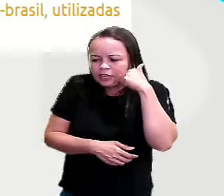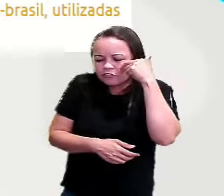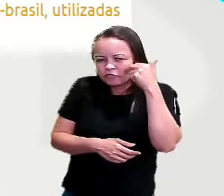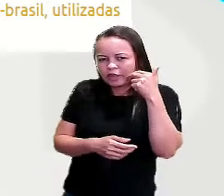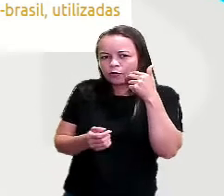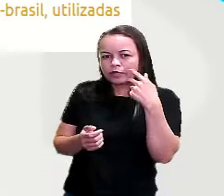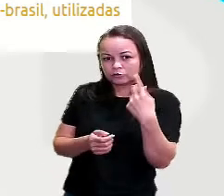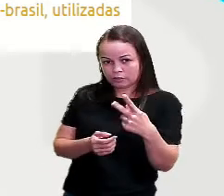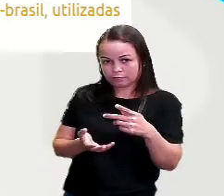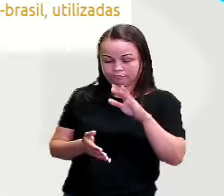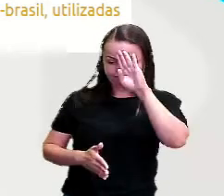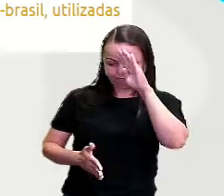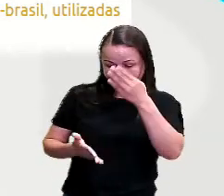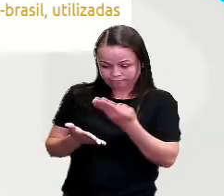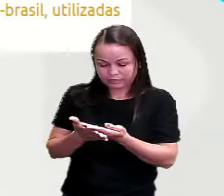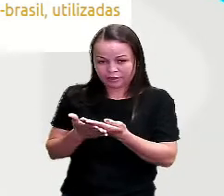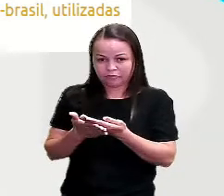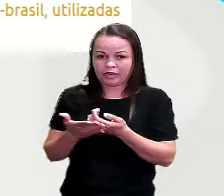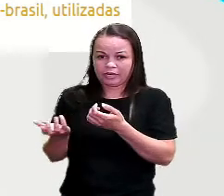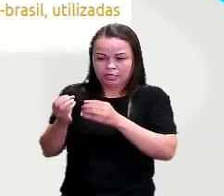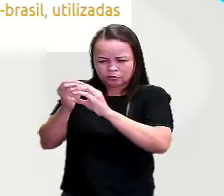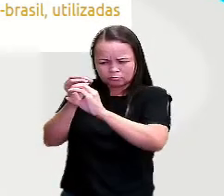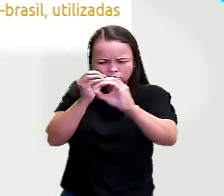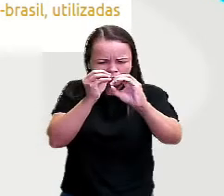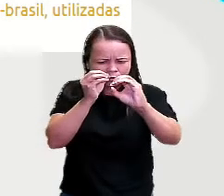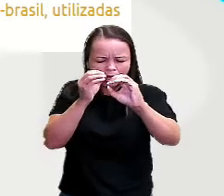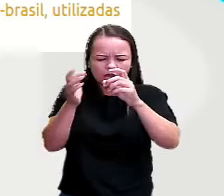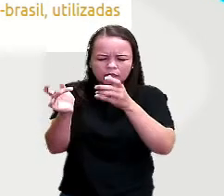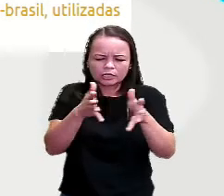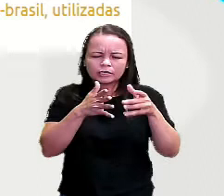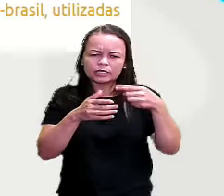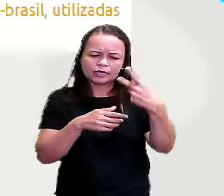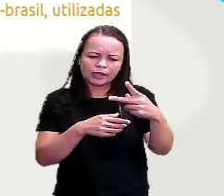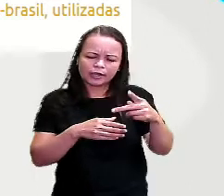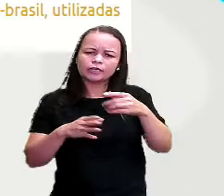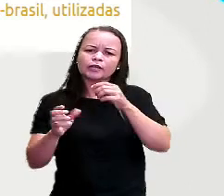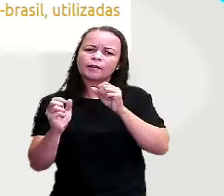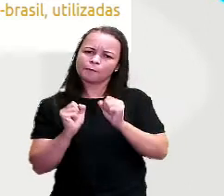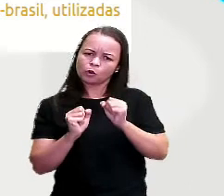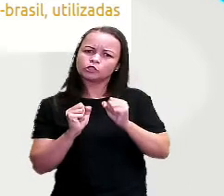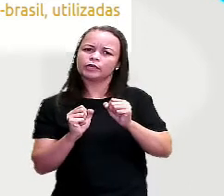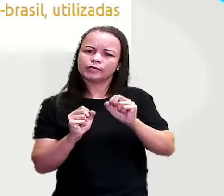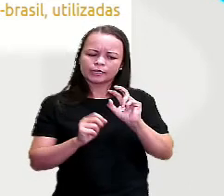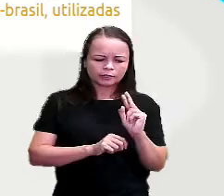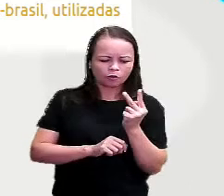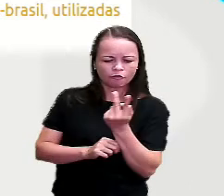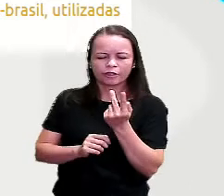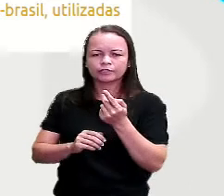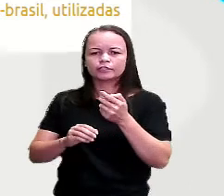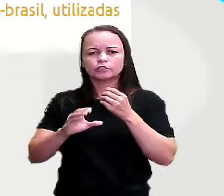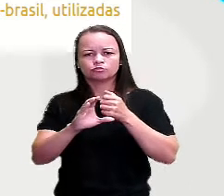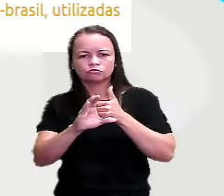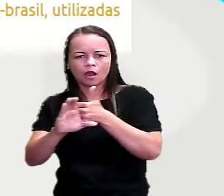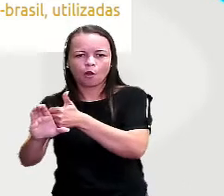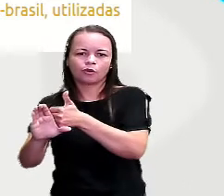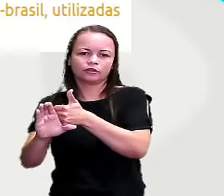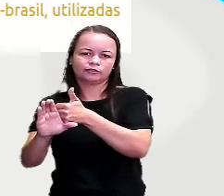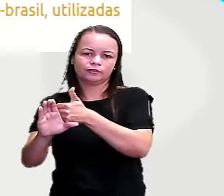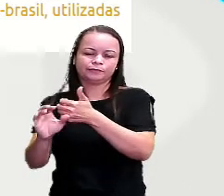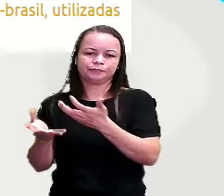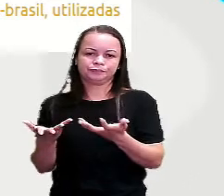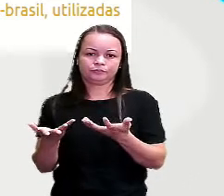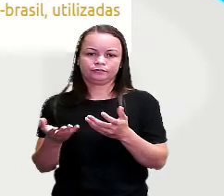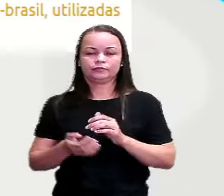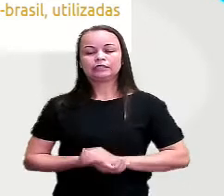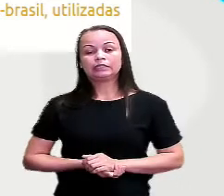ela. Acreditava ainda Caminha que poderiam facilmente ser convertidos ao cristianismo. Então, olha só, quando eles chegaram